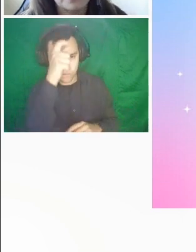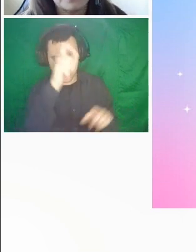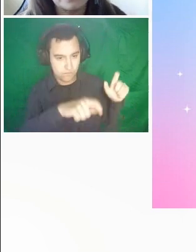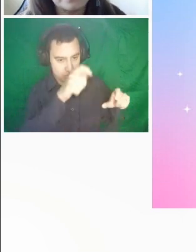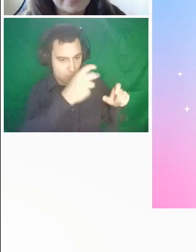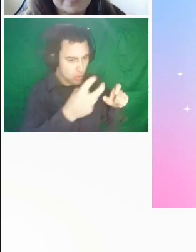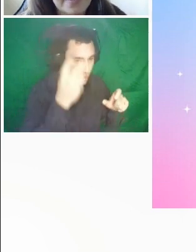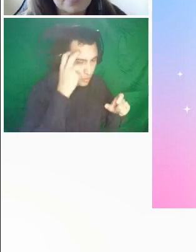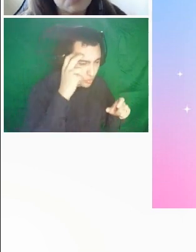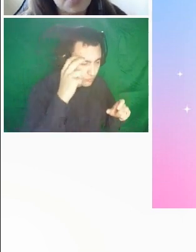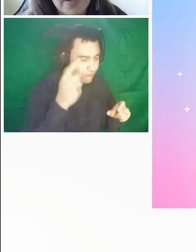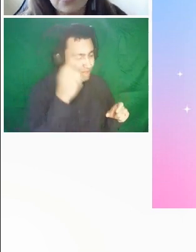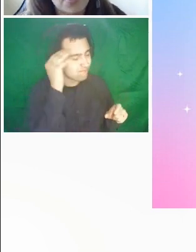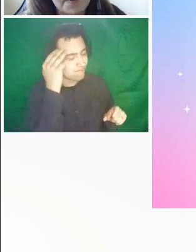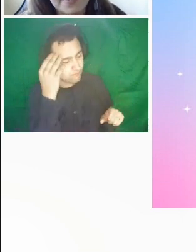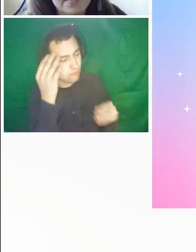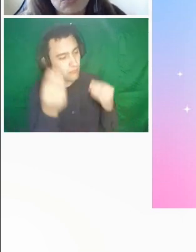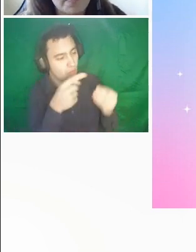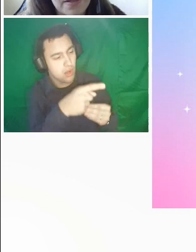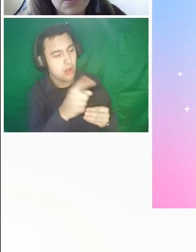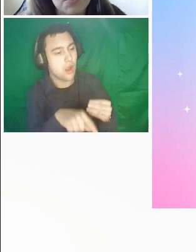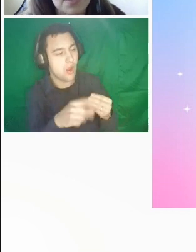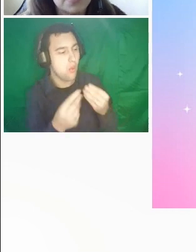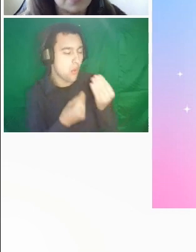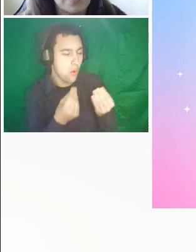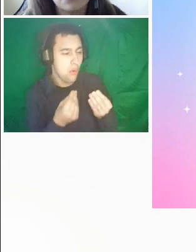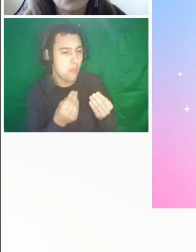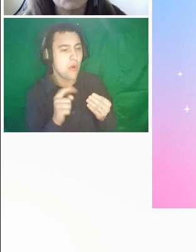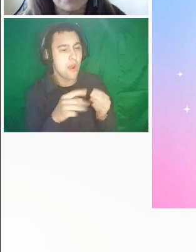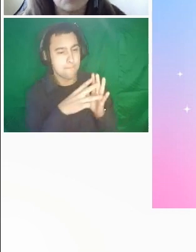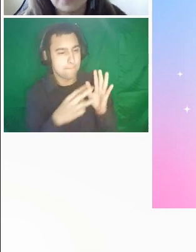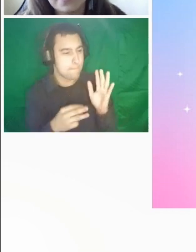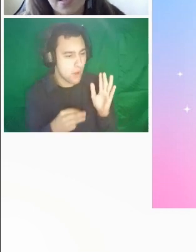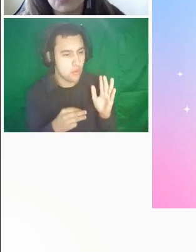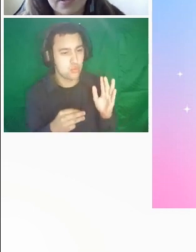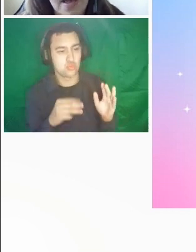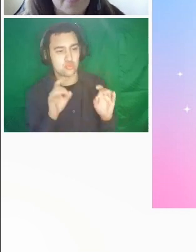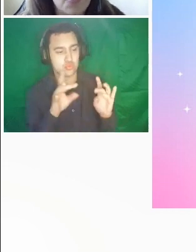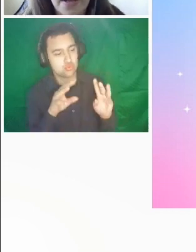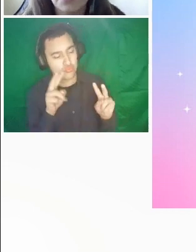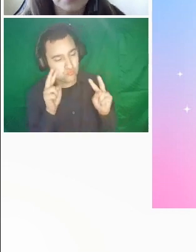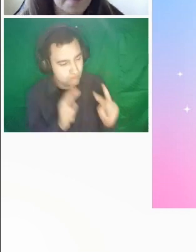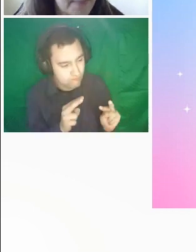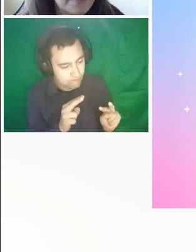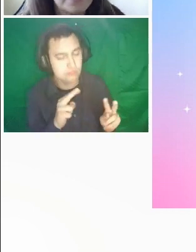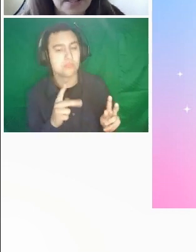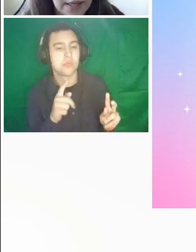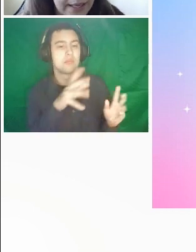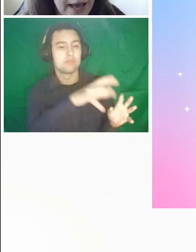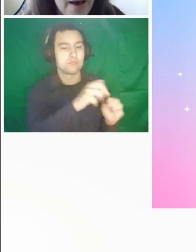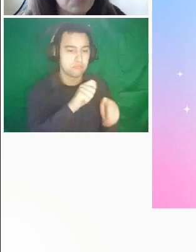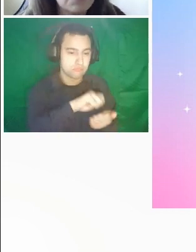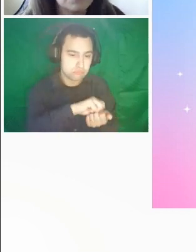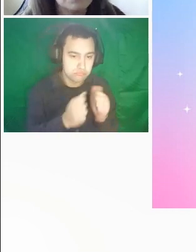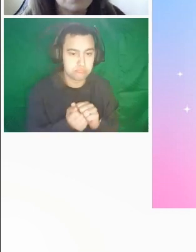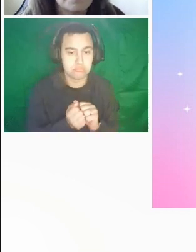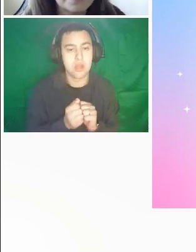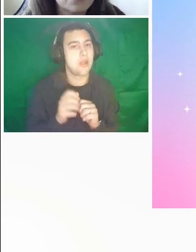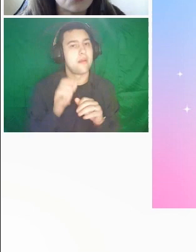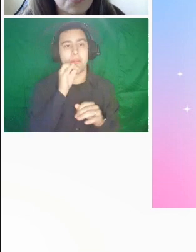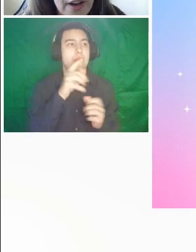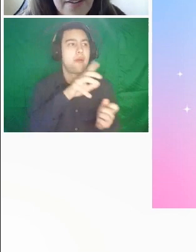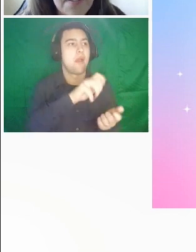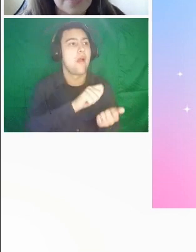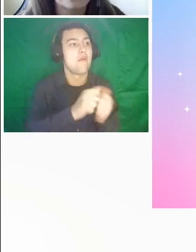cultura e entender que isso não é só aplica de um método a gente vai começar a adotar o quadro kamban legal